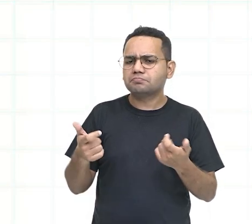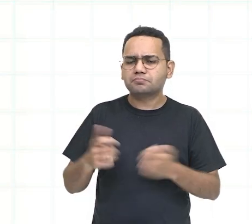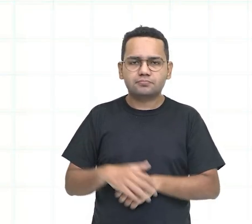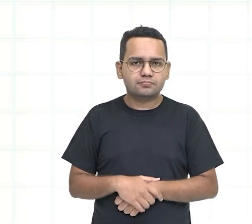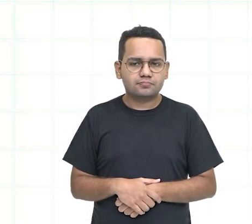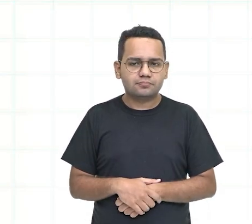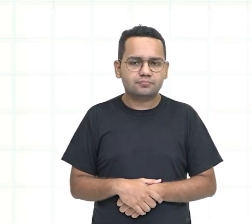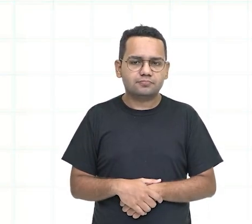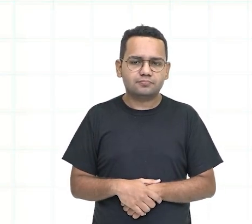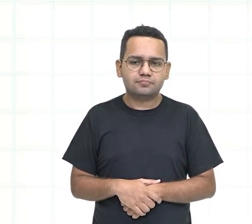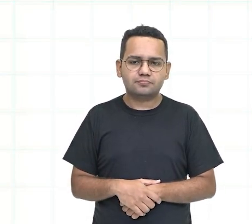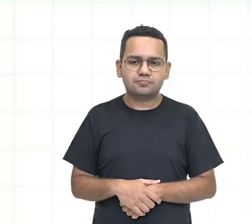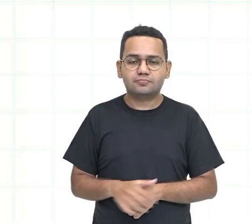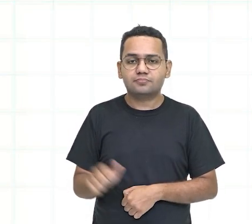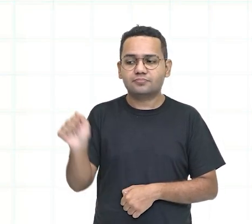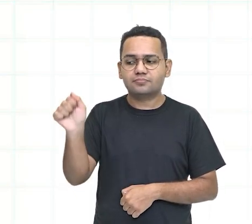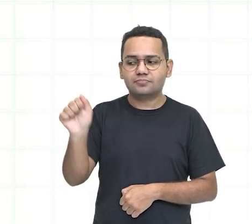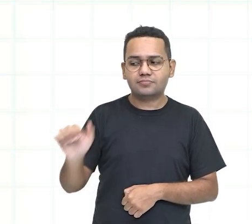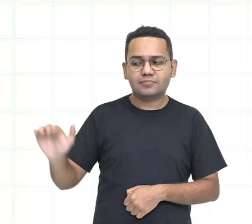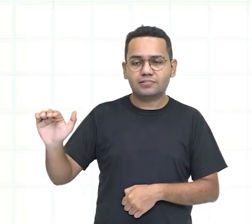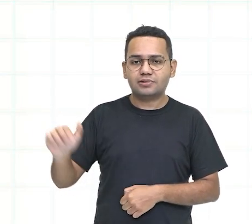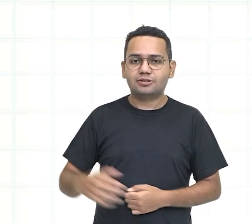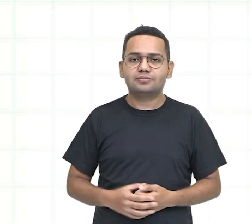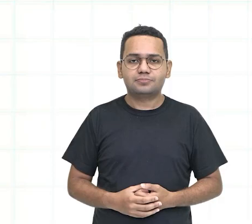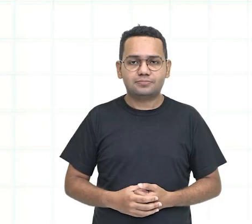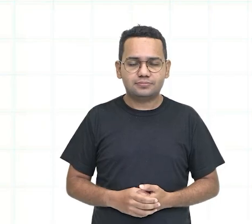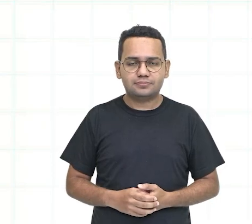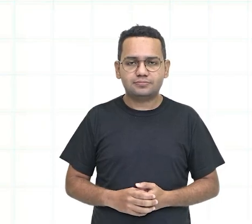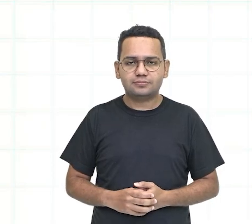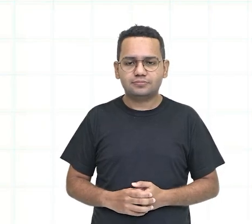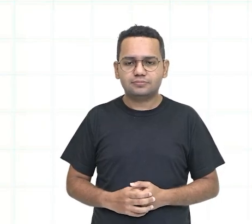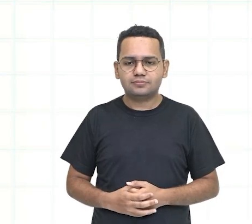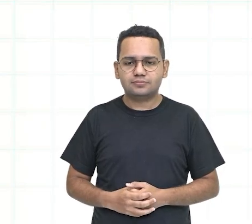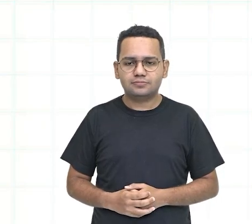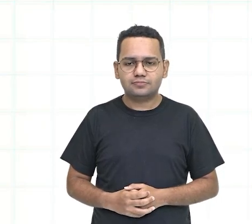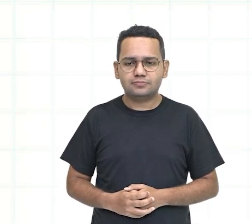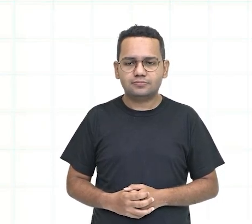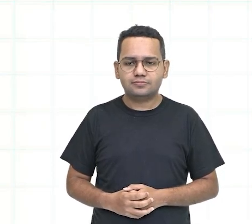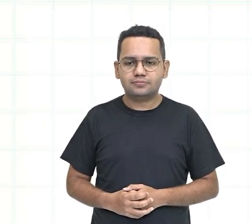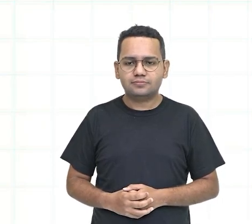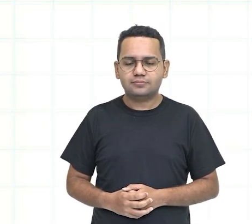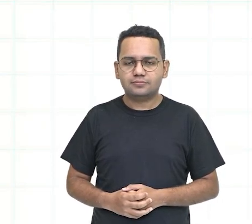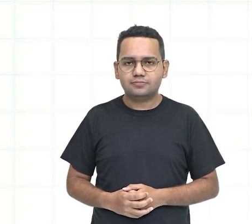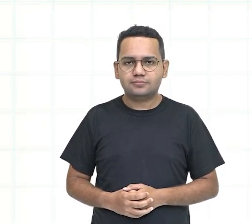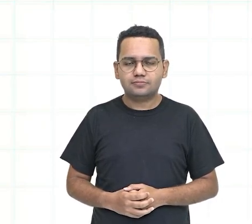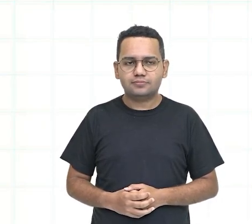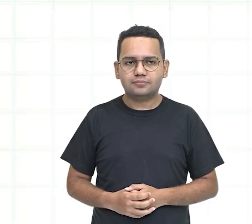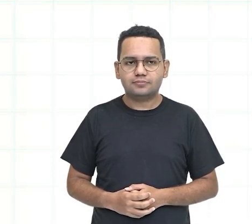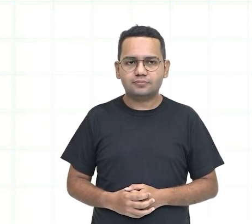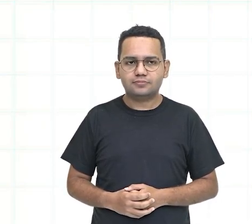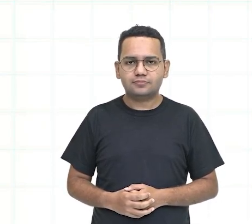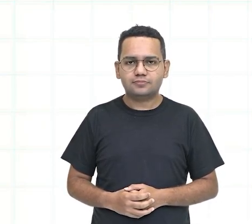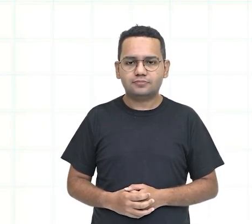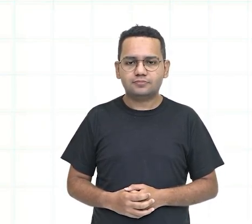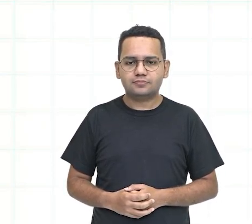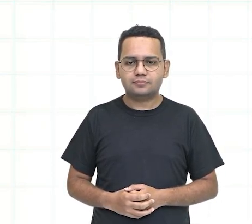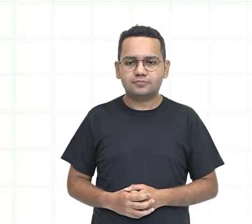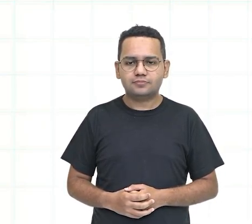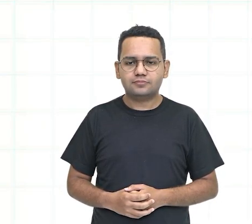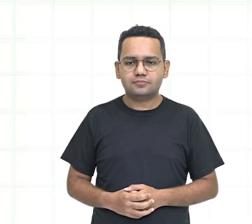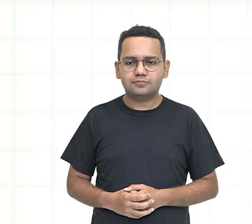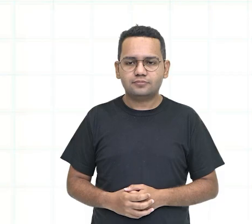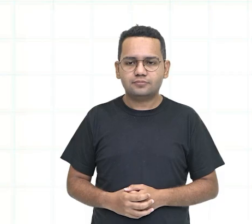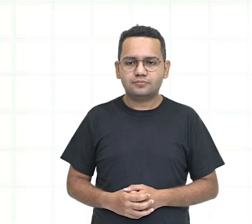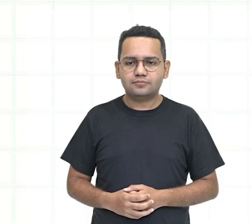nessa região, na Ásia, né? Colonização asiática. Então, a expansão da